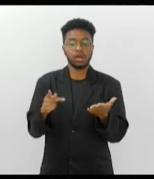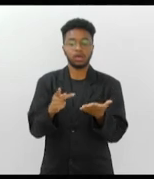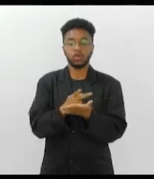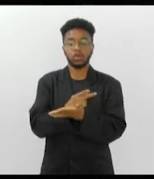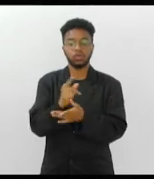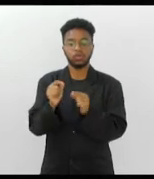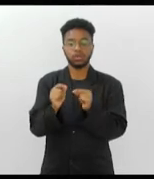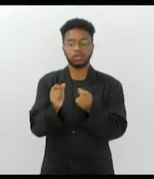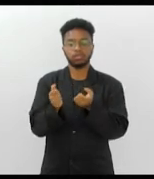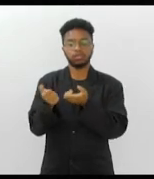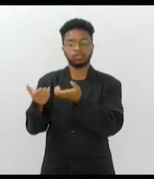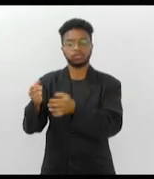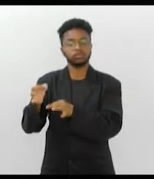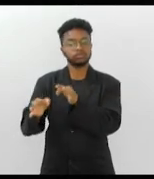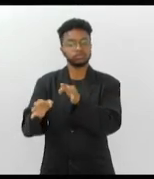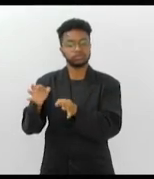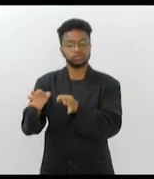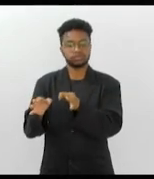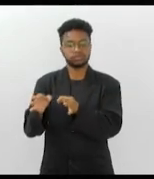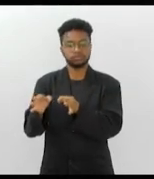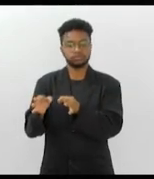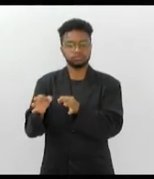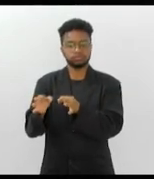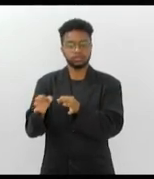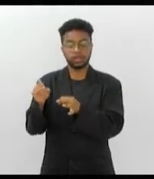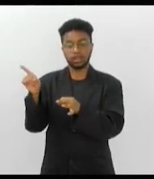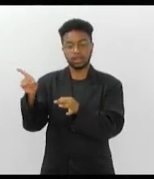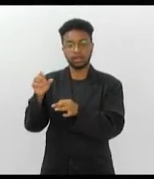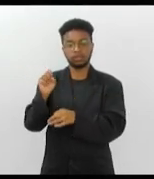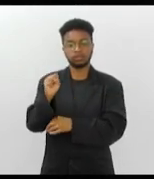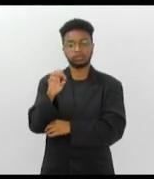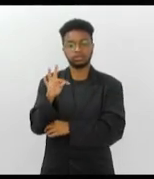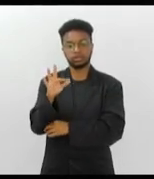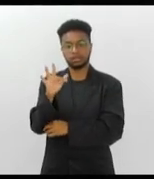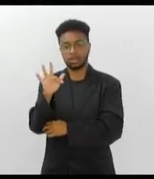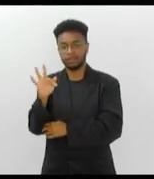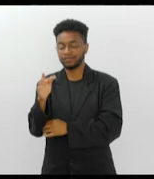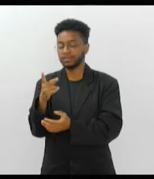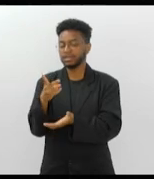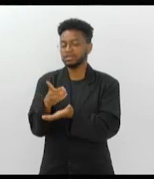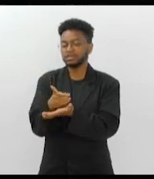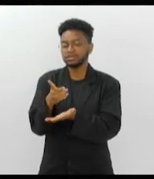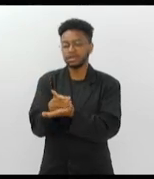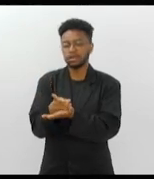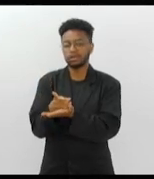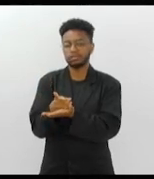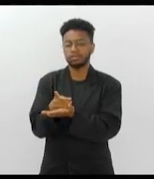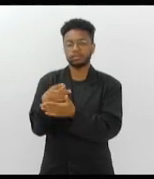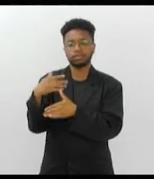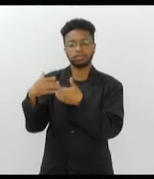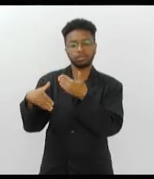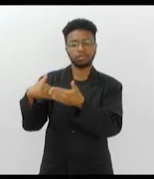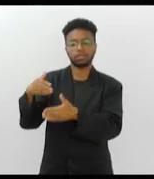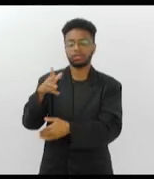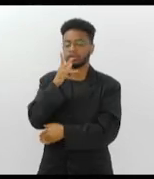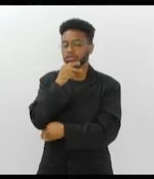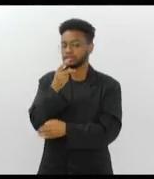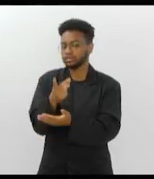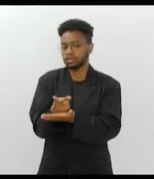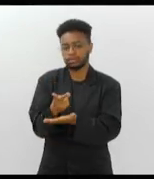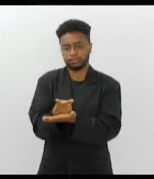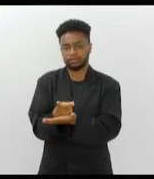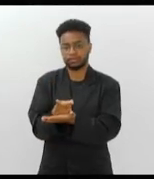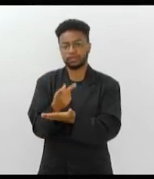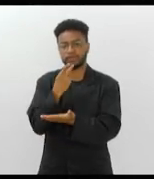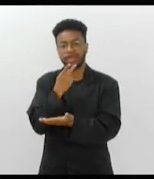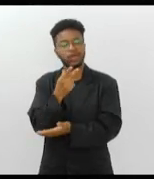na Justiça. Na Justiça, que eu digo, é lá no Supremo, sempre com a mesma lenga-lenga, que não